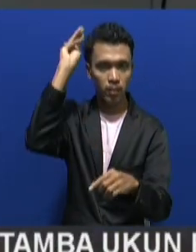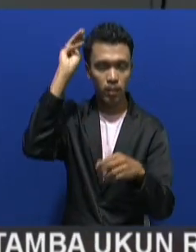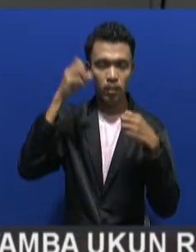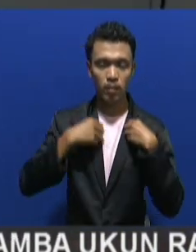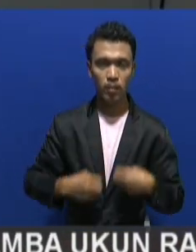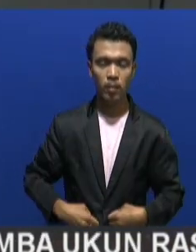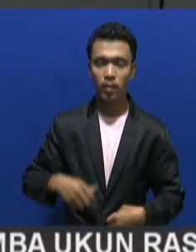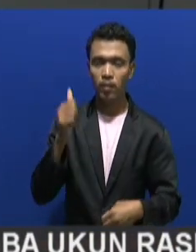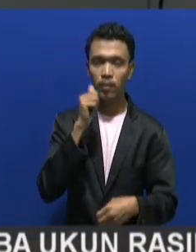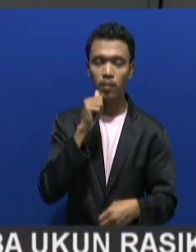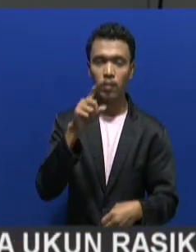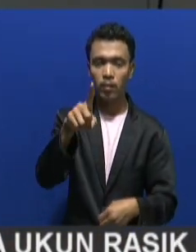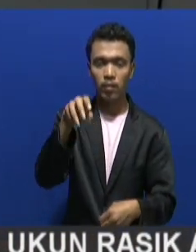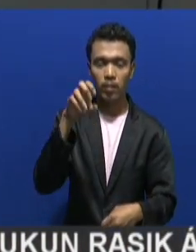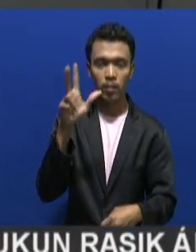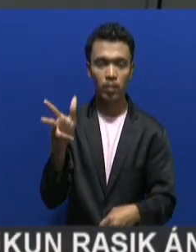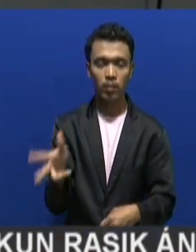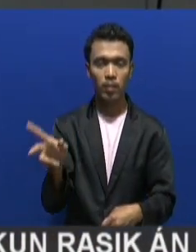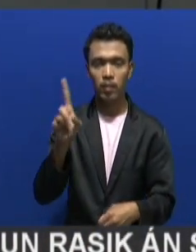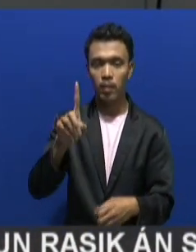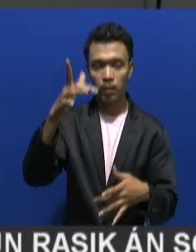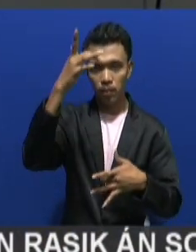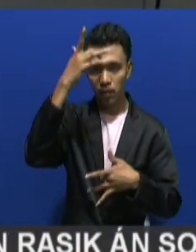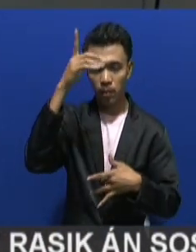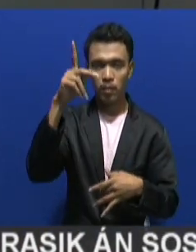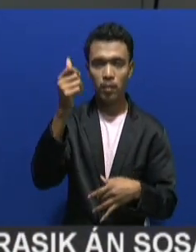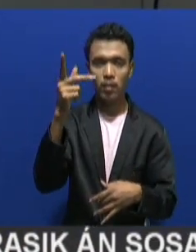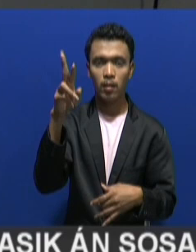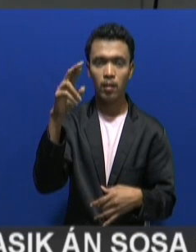atu sida tulu nulu racing ida mak sofre kanker susung